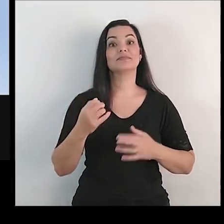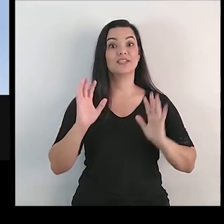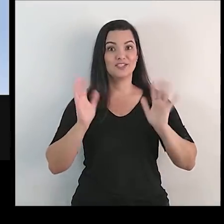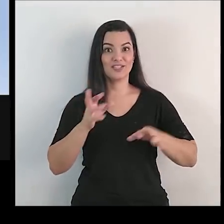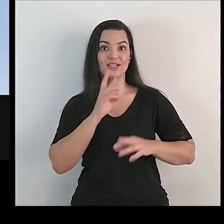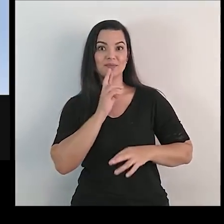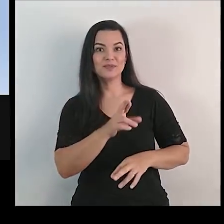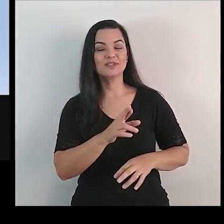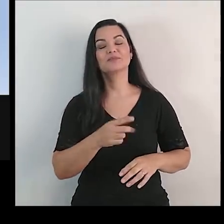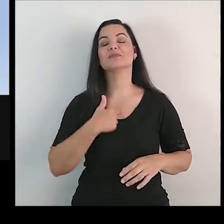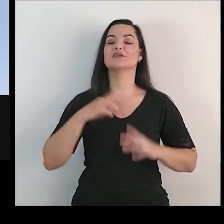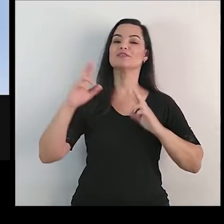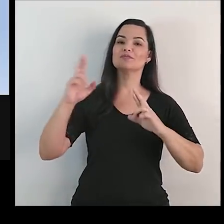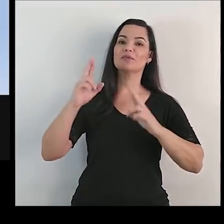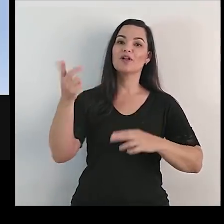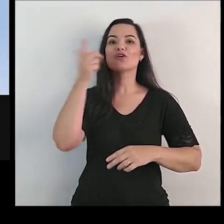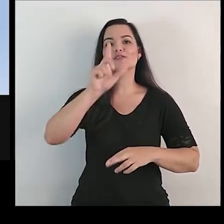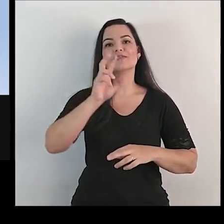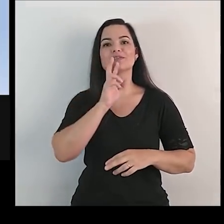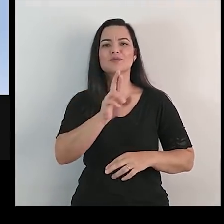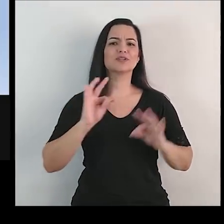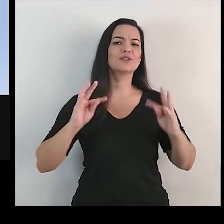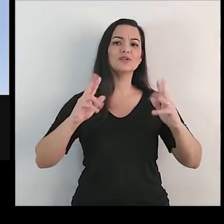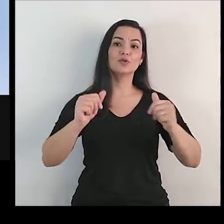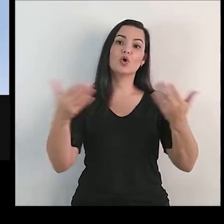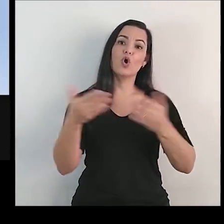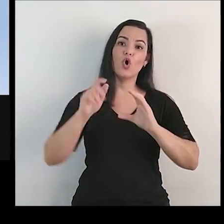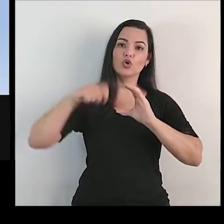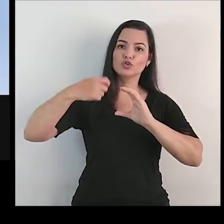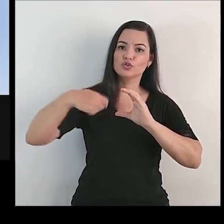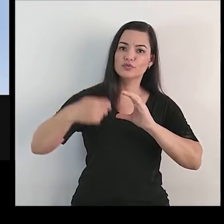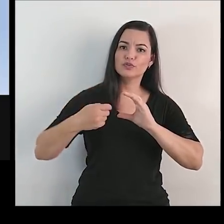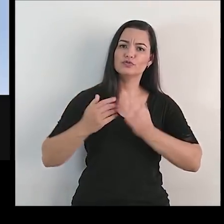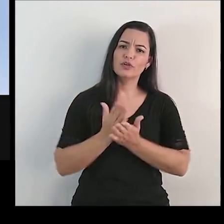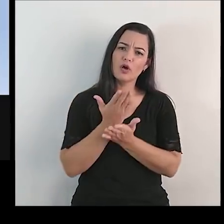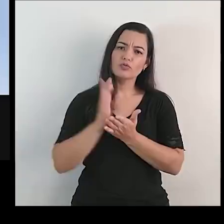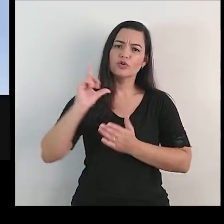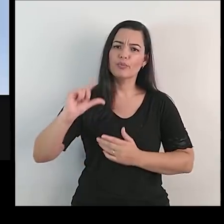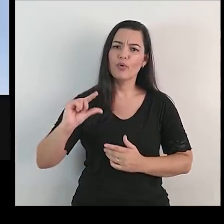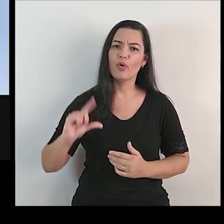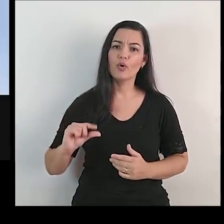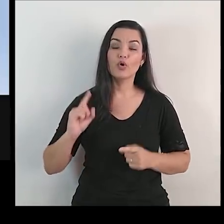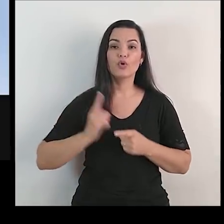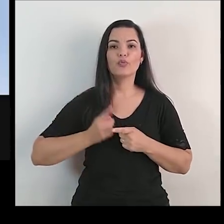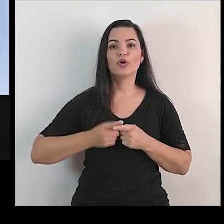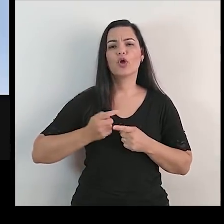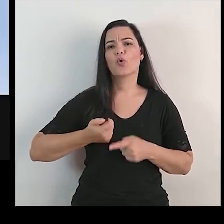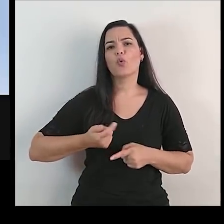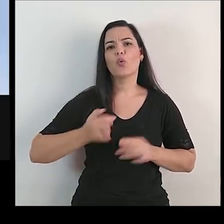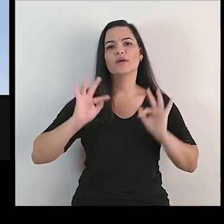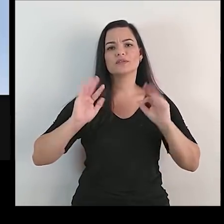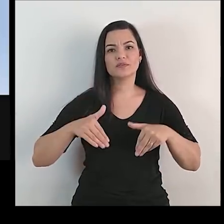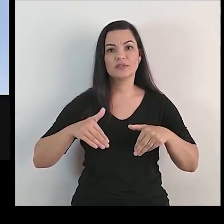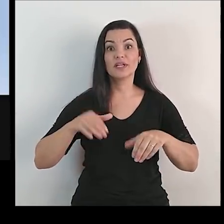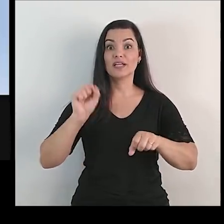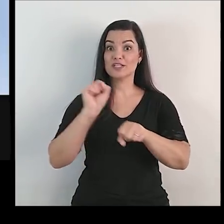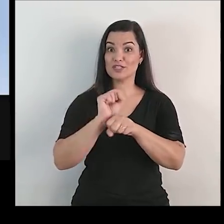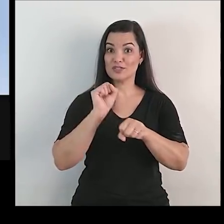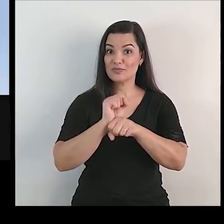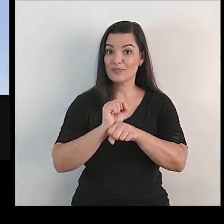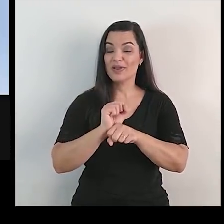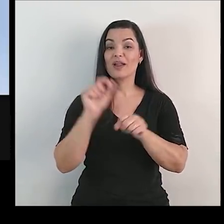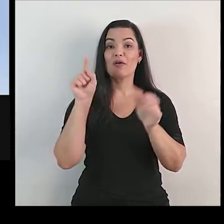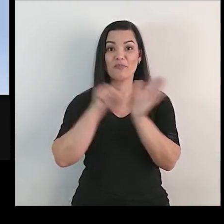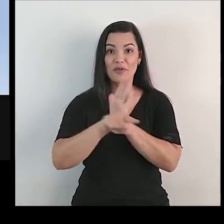respondido todas as questões de hoje de vocês. Hoje foram poucos vídeos, porque nós já estamos finalizando, e espere